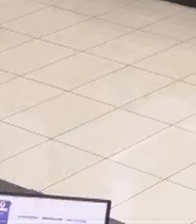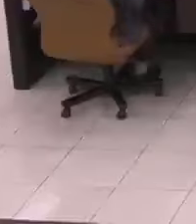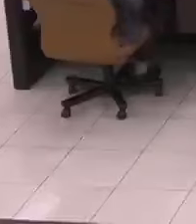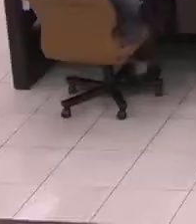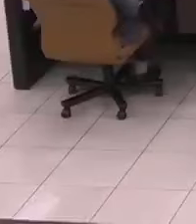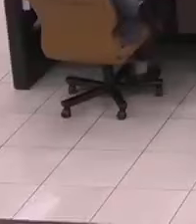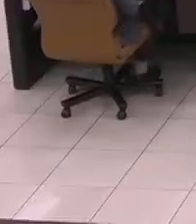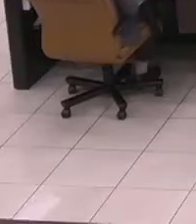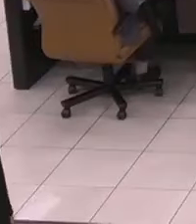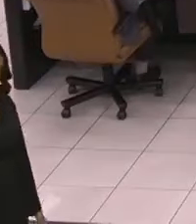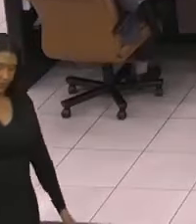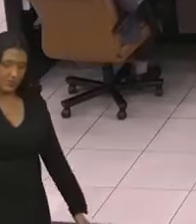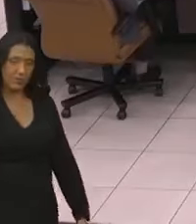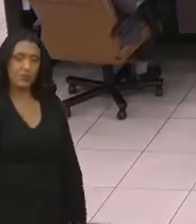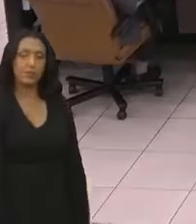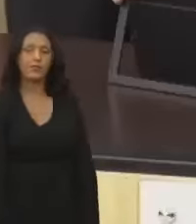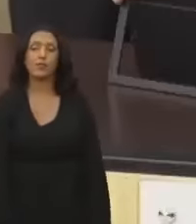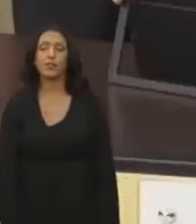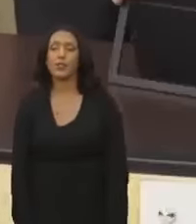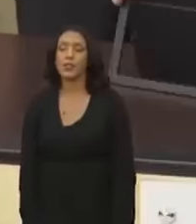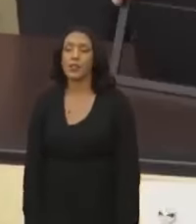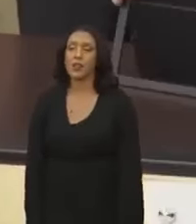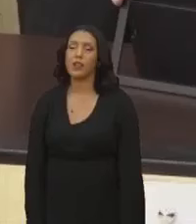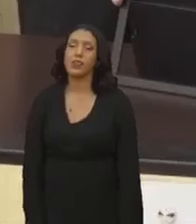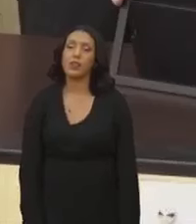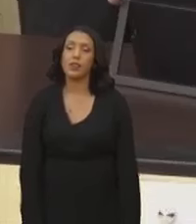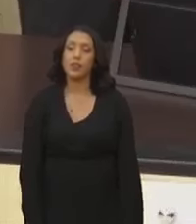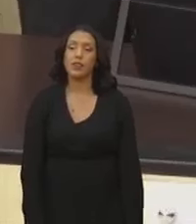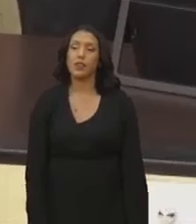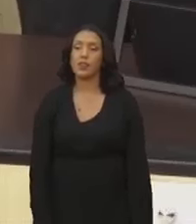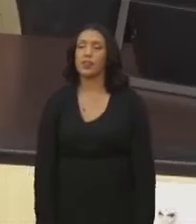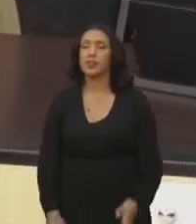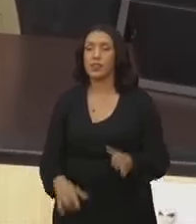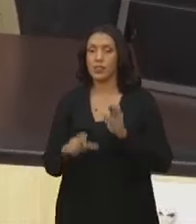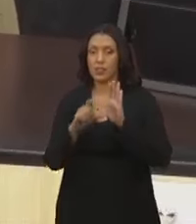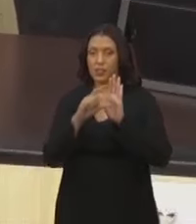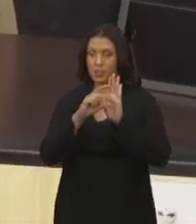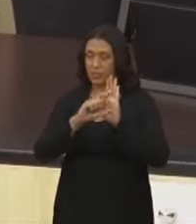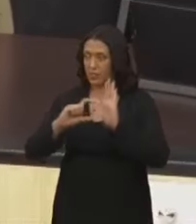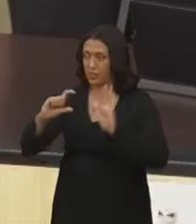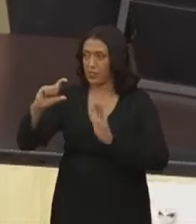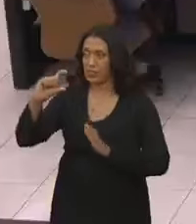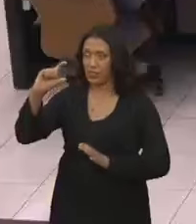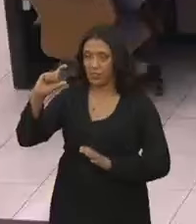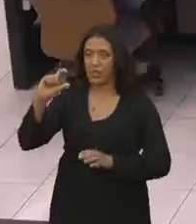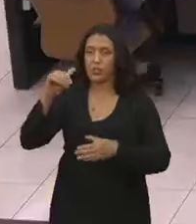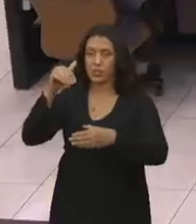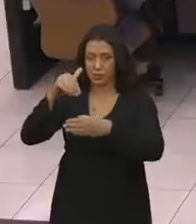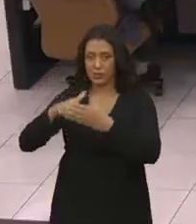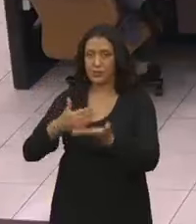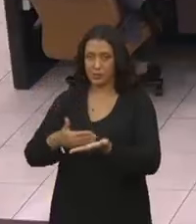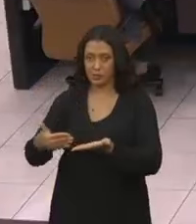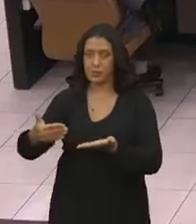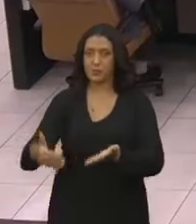A parte destacada está em votação.